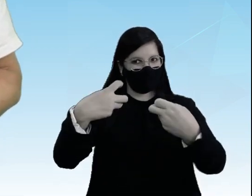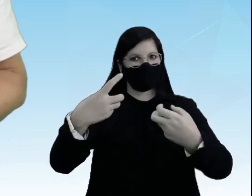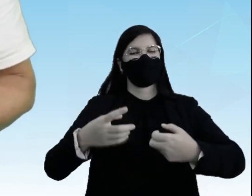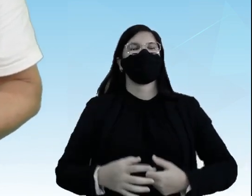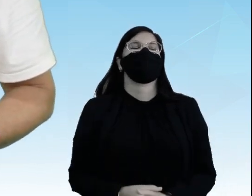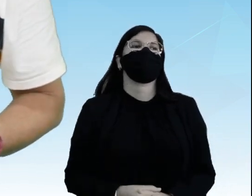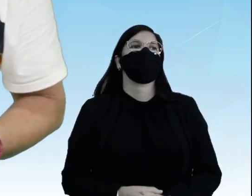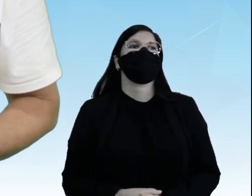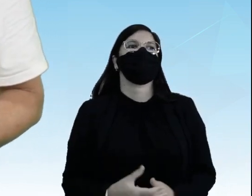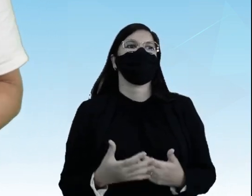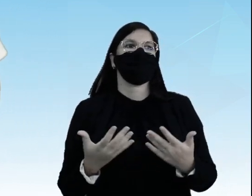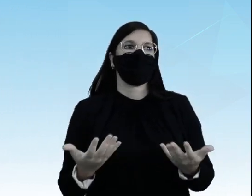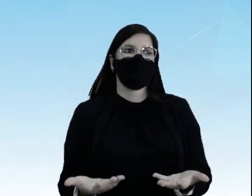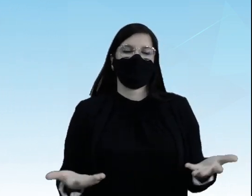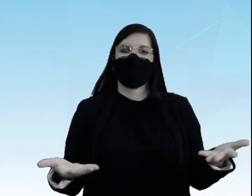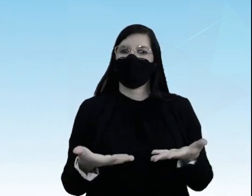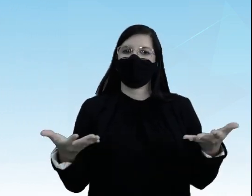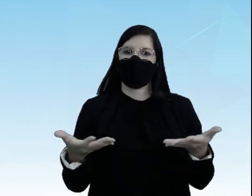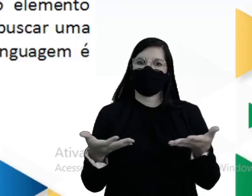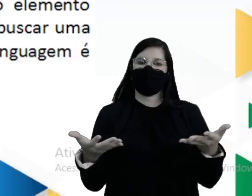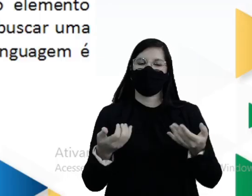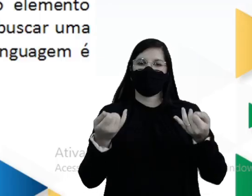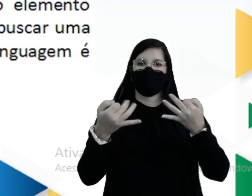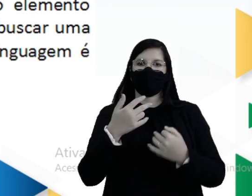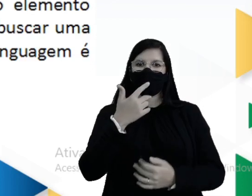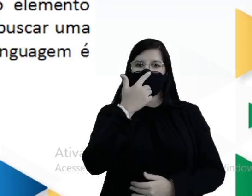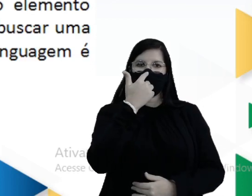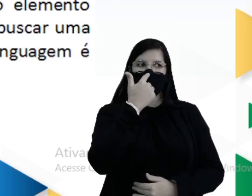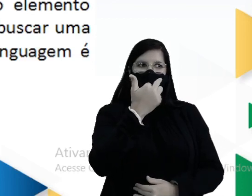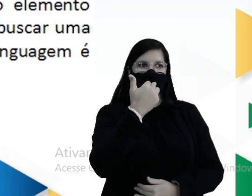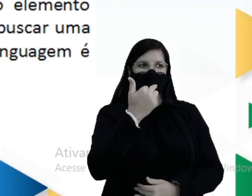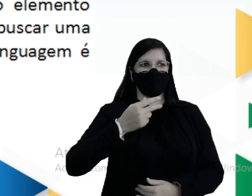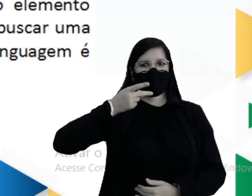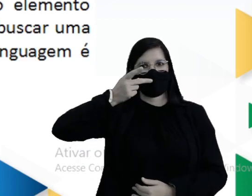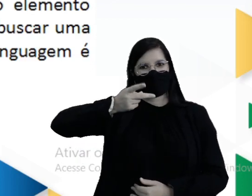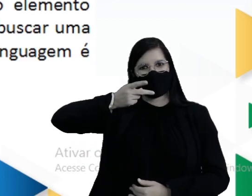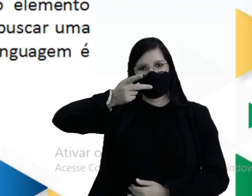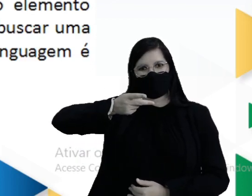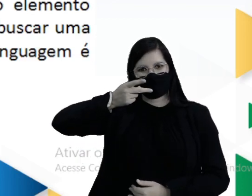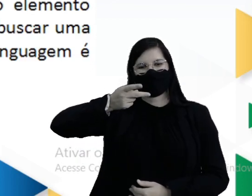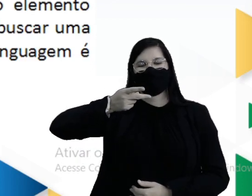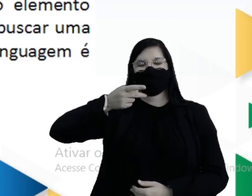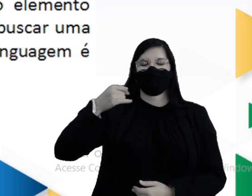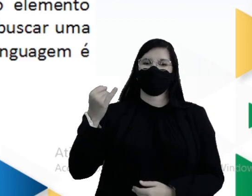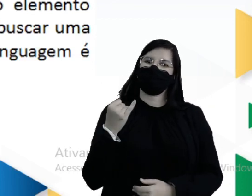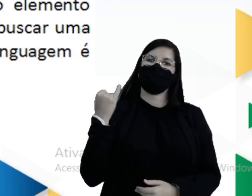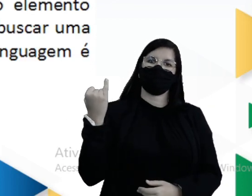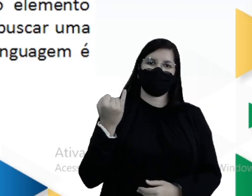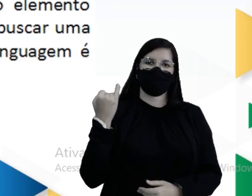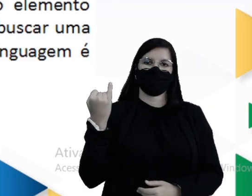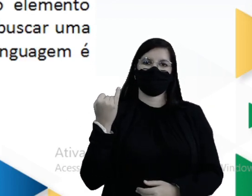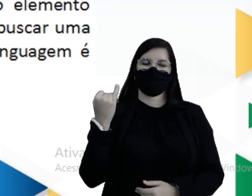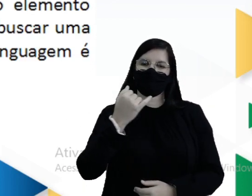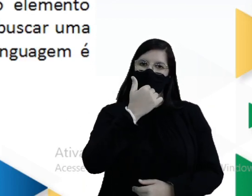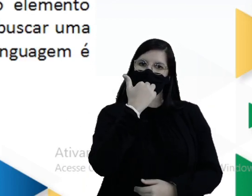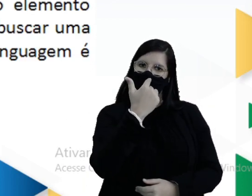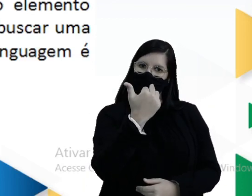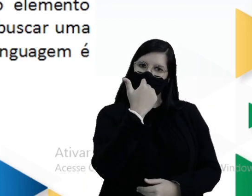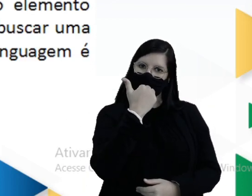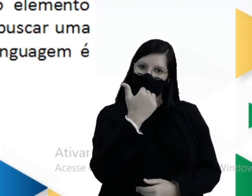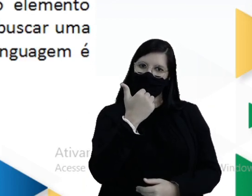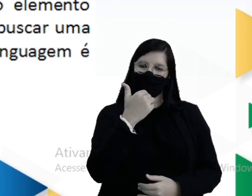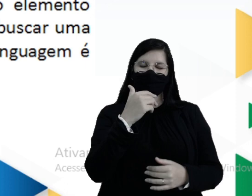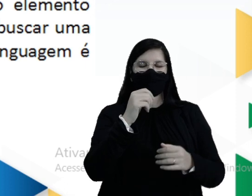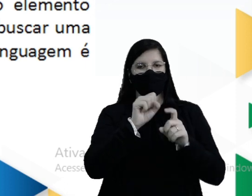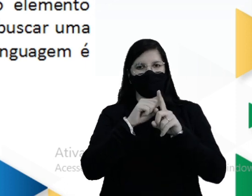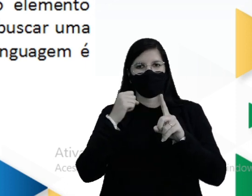lá. Aqui eu trago para vocês, olha, língua e fala. Algo importante. A língua ela é